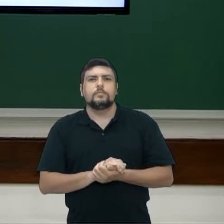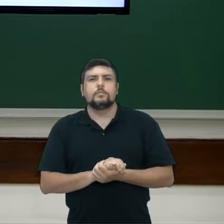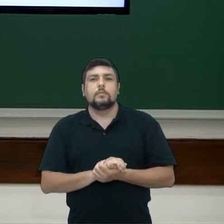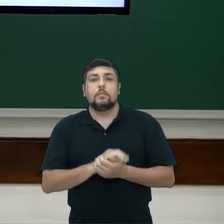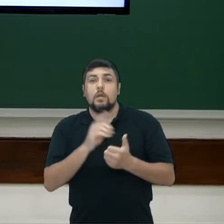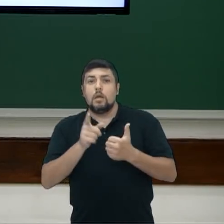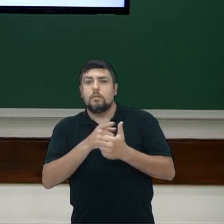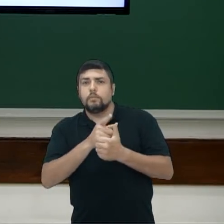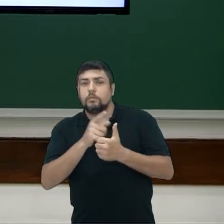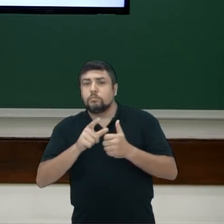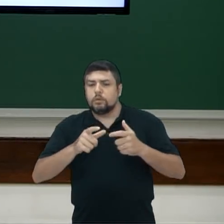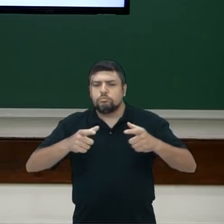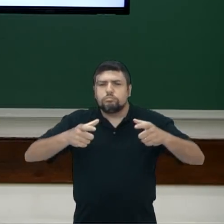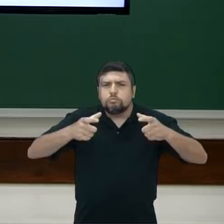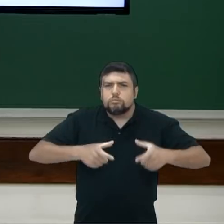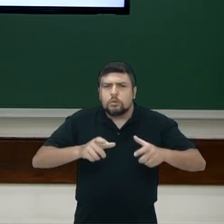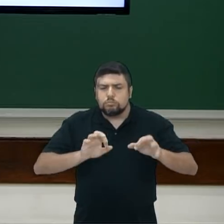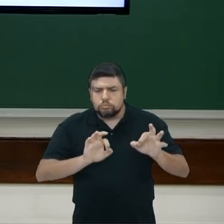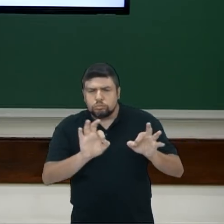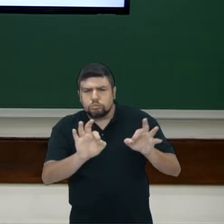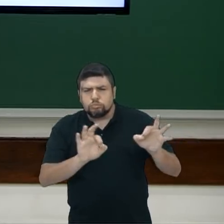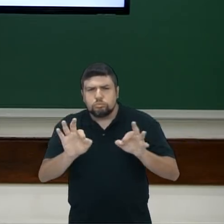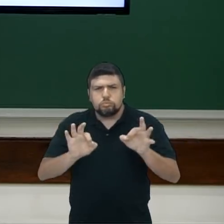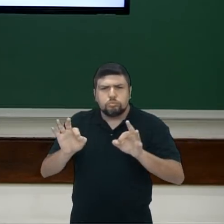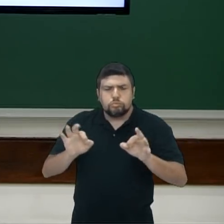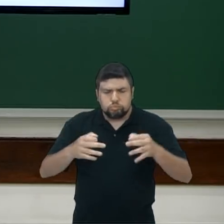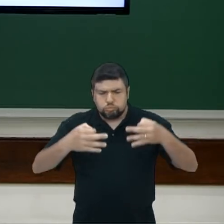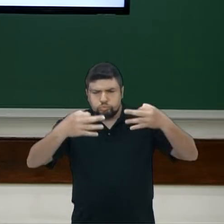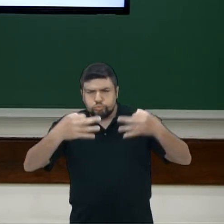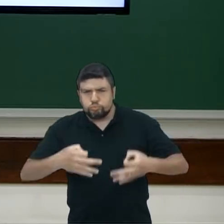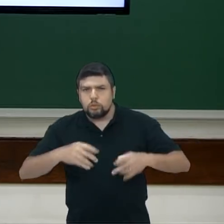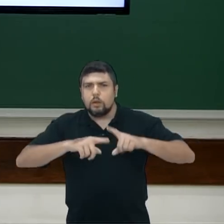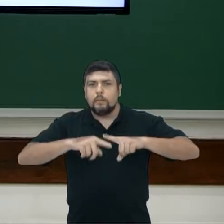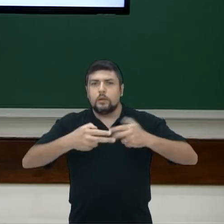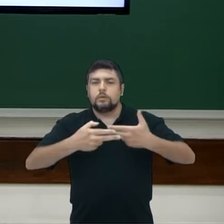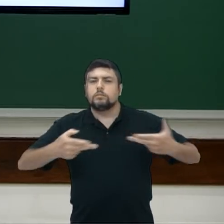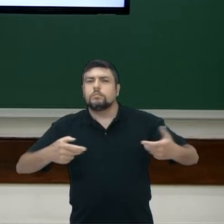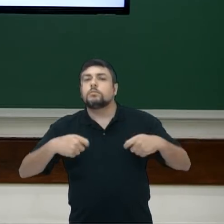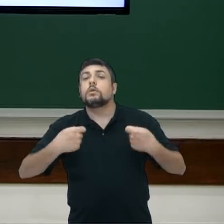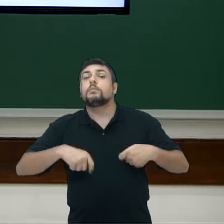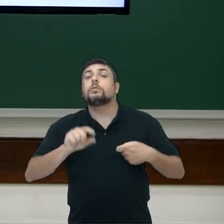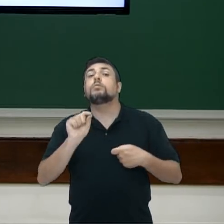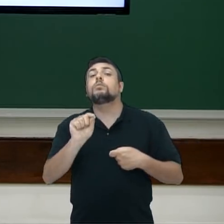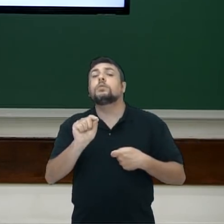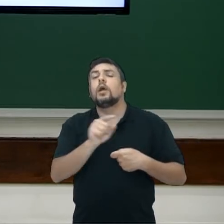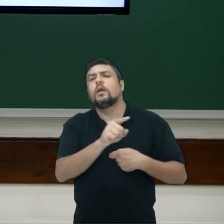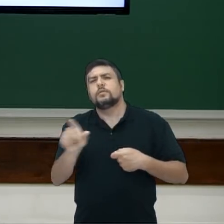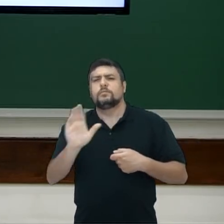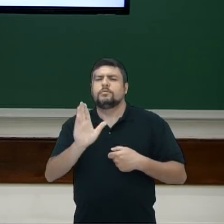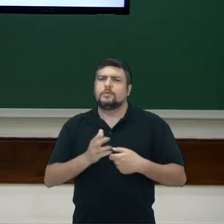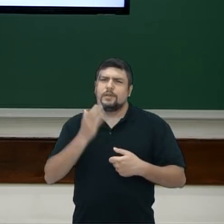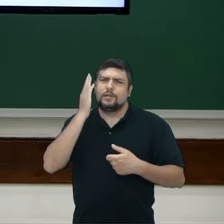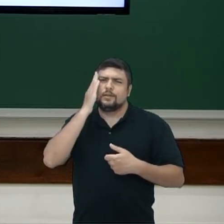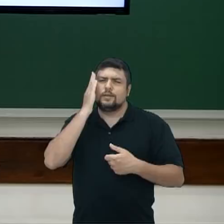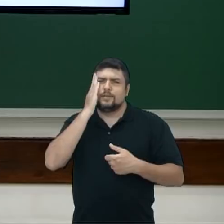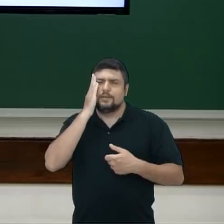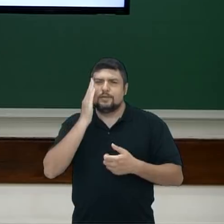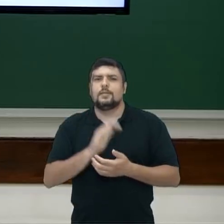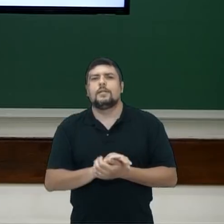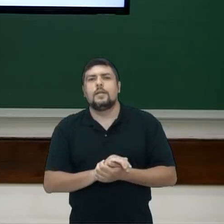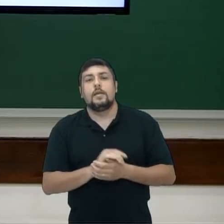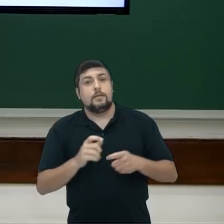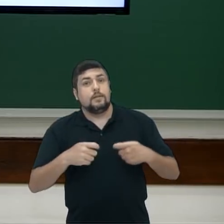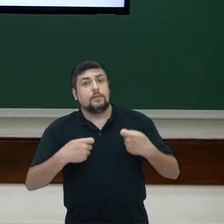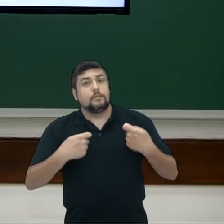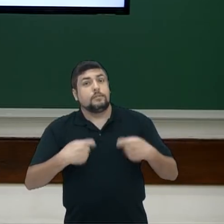teu espaço, vê se está tudo certinho, o teu material, o que eu preciso? Vocês já estão craques, já sabem de cor e salteado, mas vamos